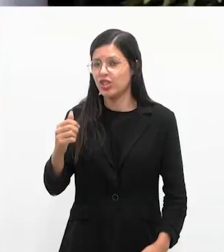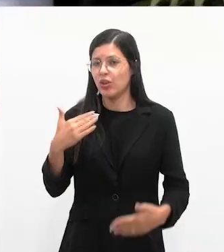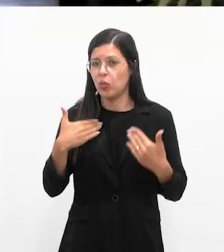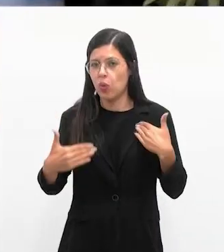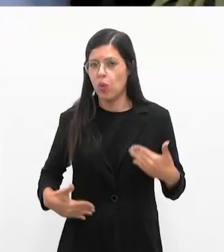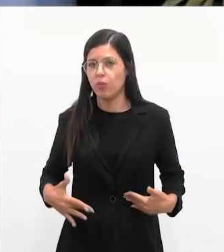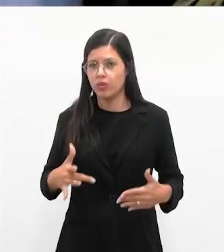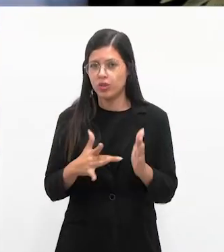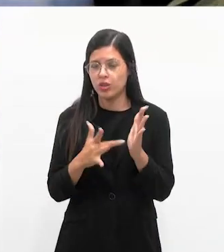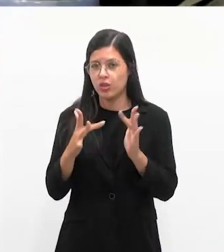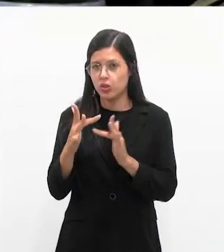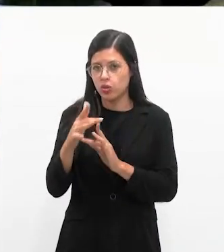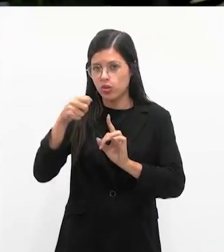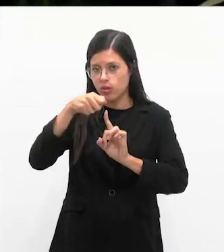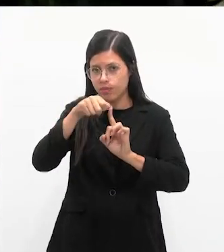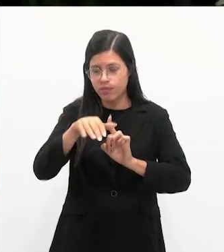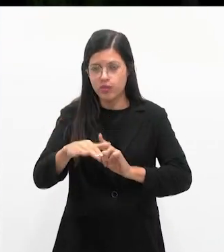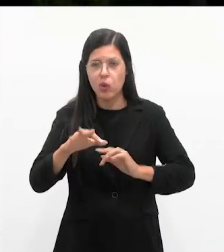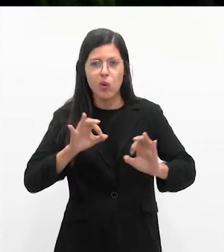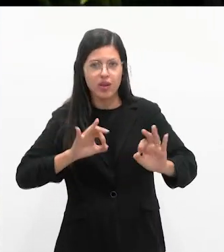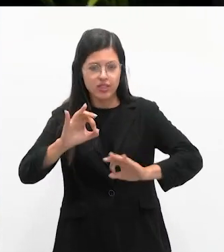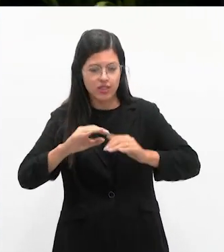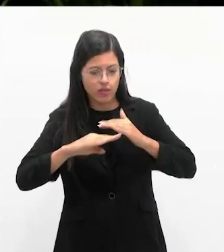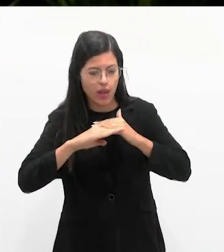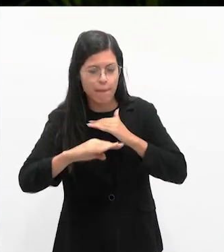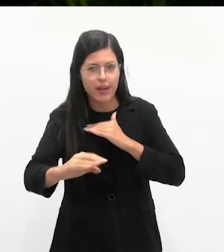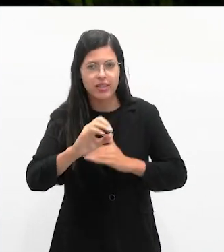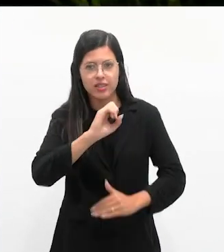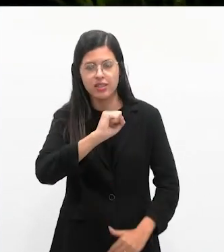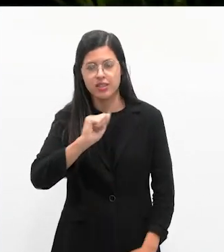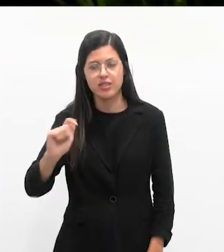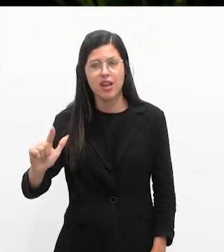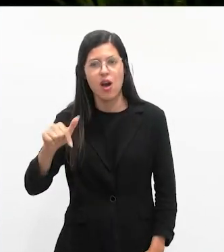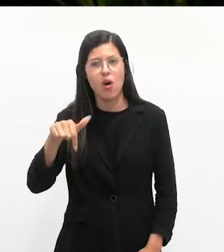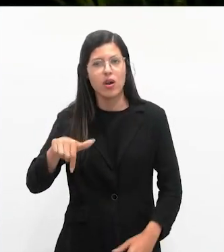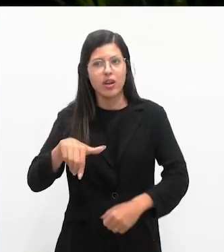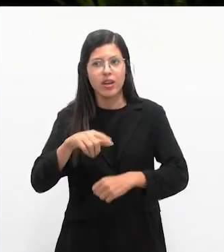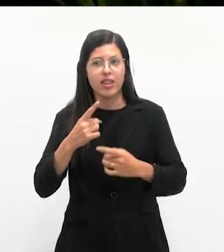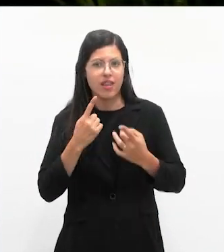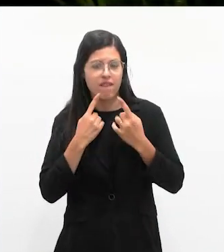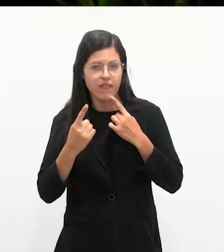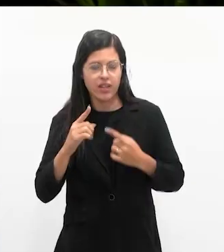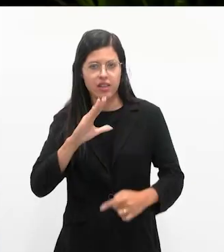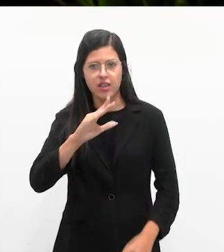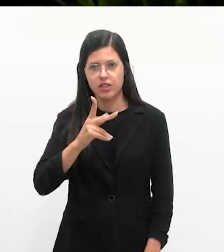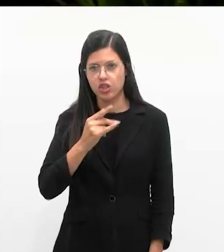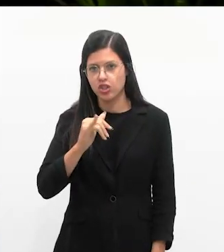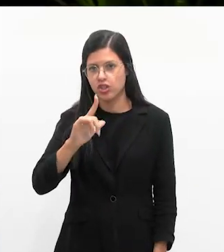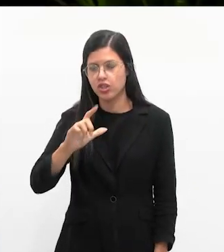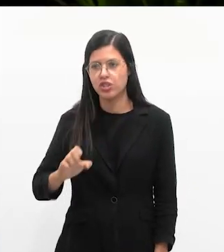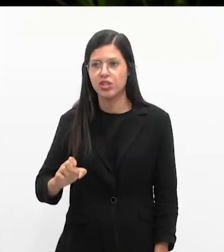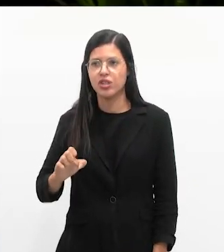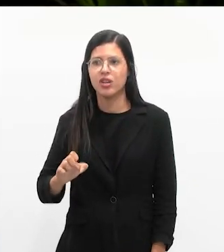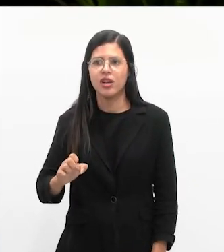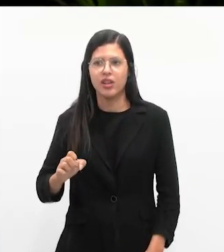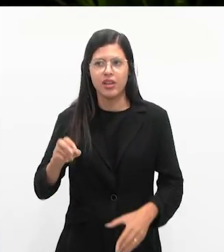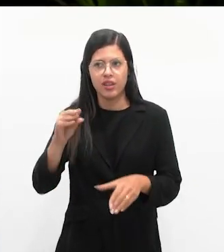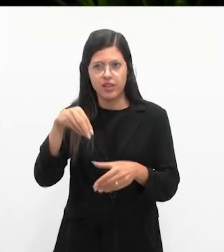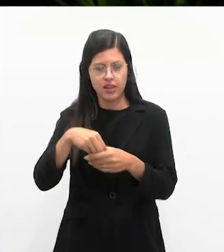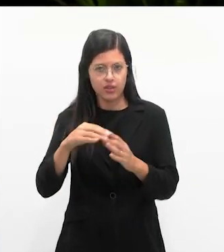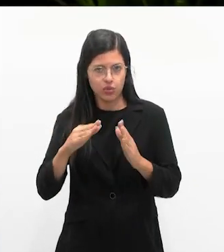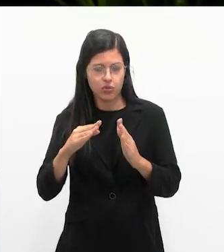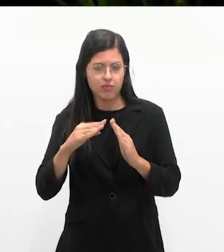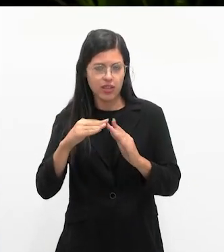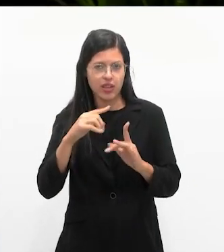Corpus Christi, nossa arquidiocese prepara os tapetes de sal tradicionalmente aqui na Avenida Chile, ou melhor, na Avenida Chile também no interior da